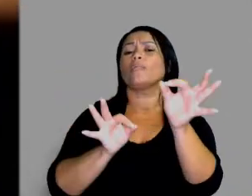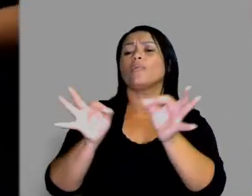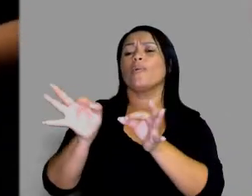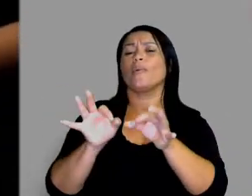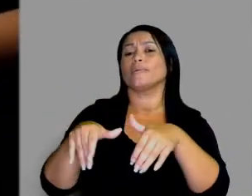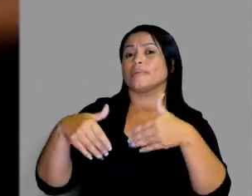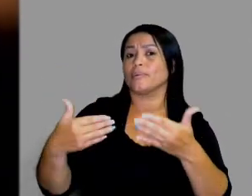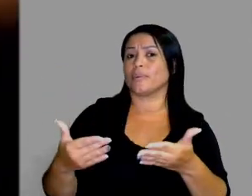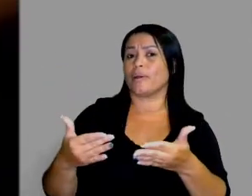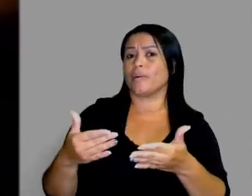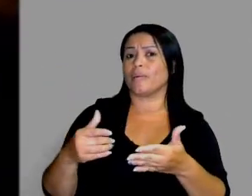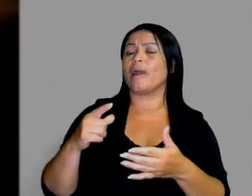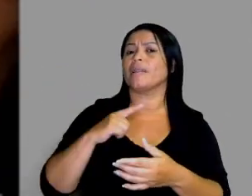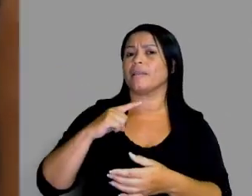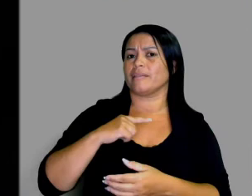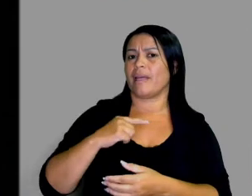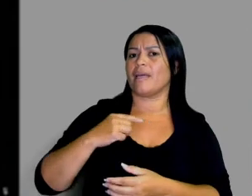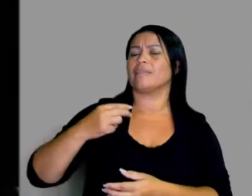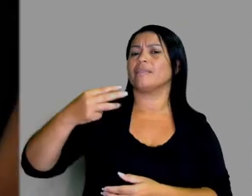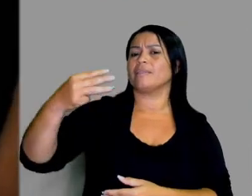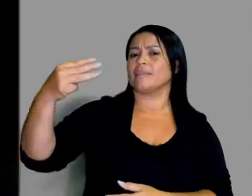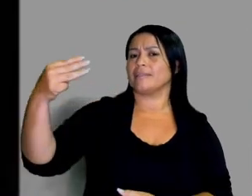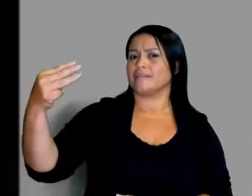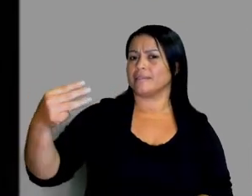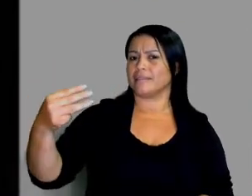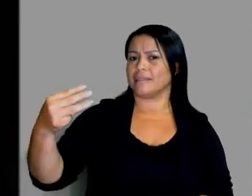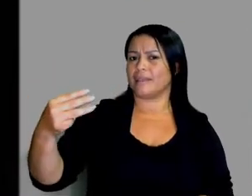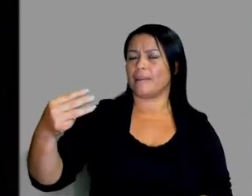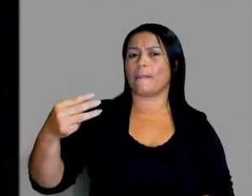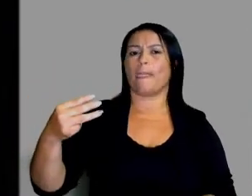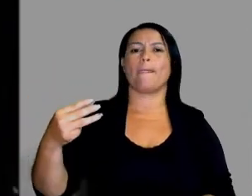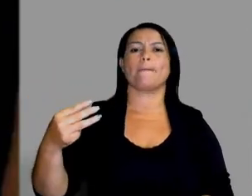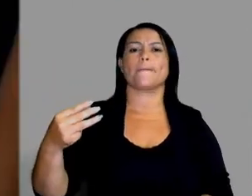que ordem? Então, ele está na terceira